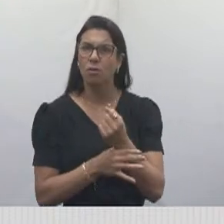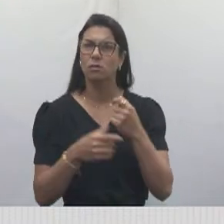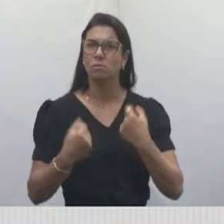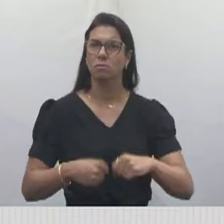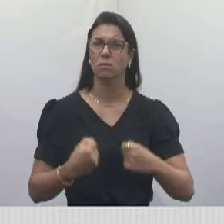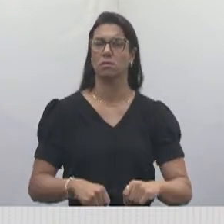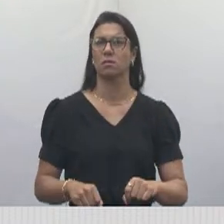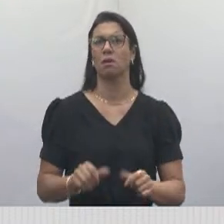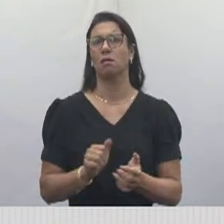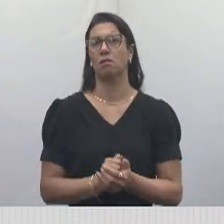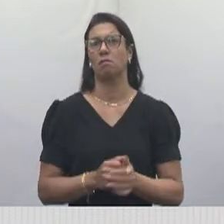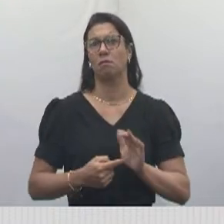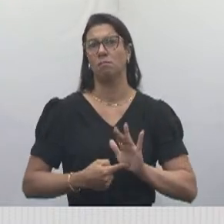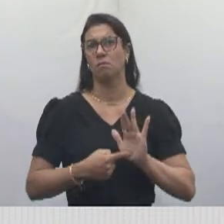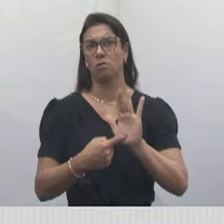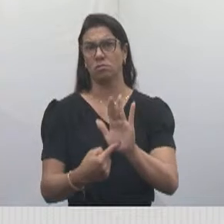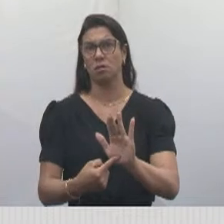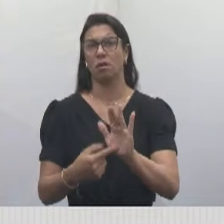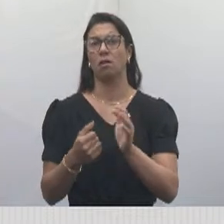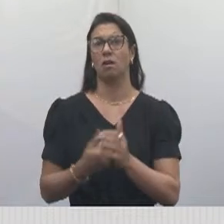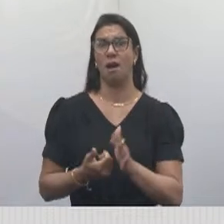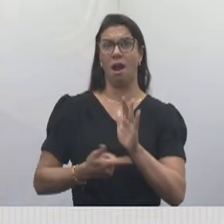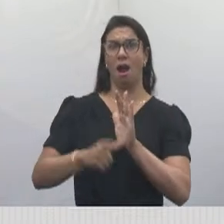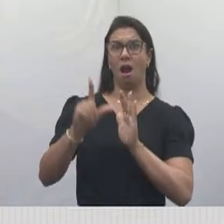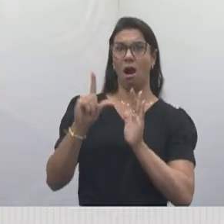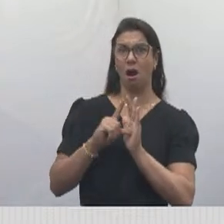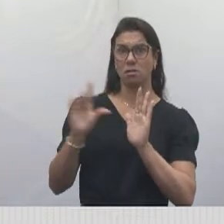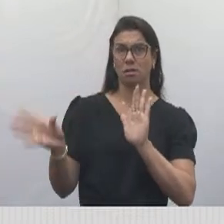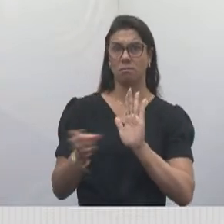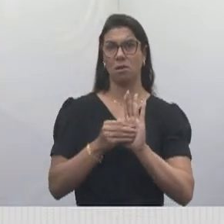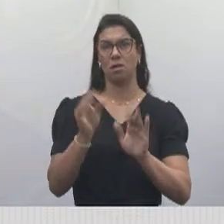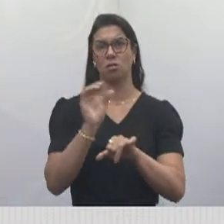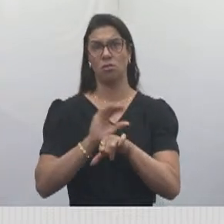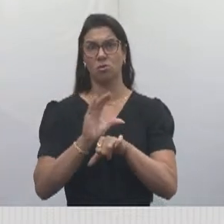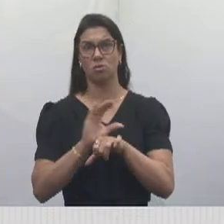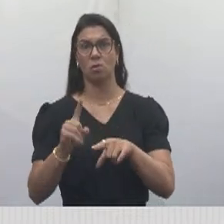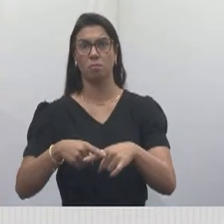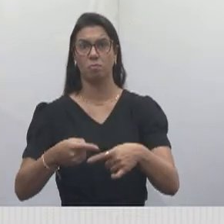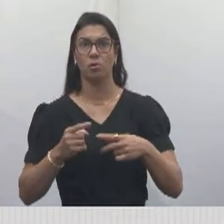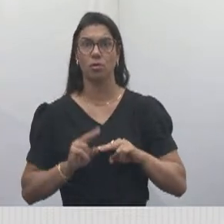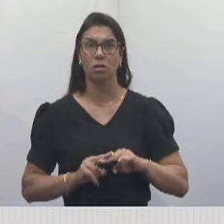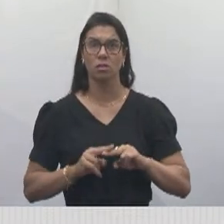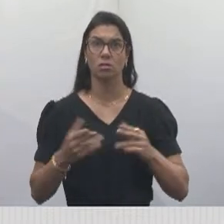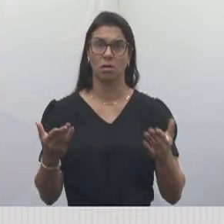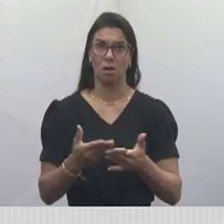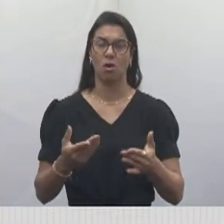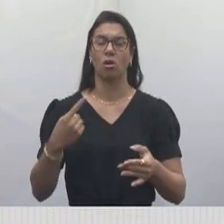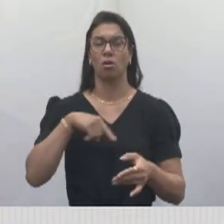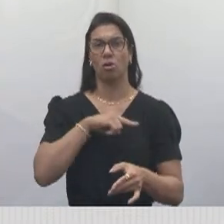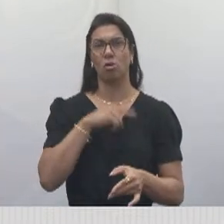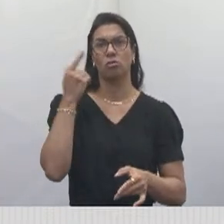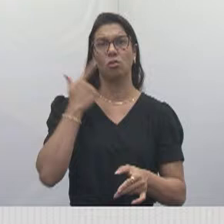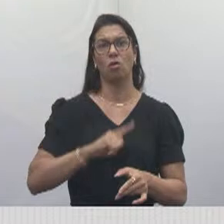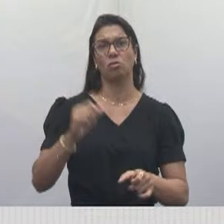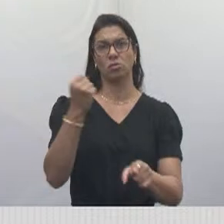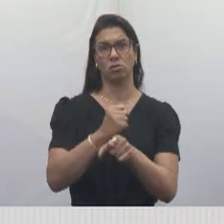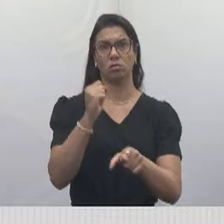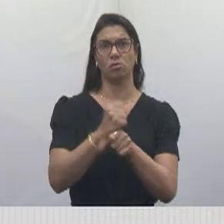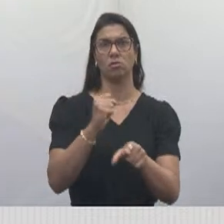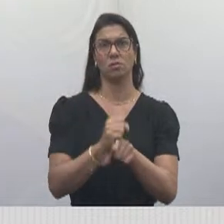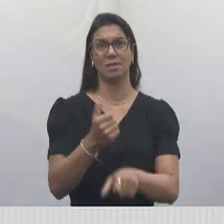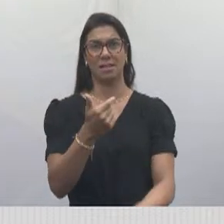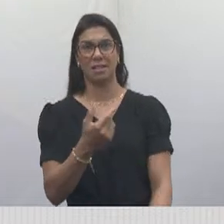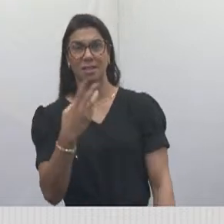foi nossa, antes da emenda à Constituição. E isso permitiu que a gente construísse mais creches. Vamos entregar